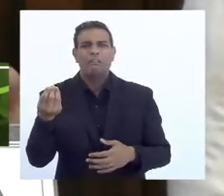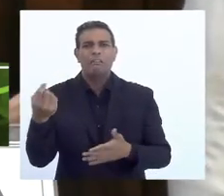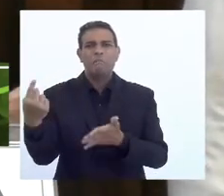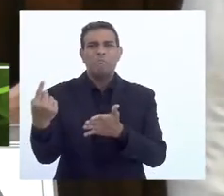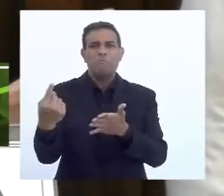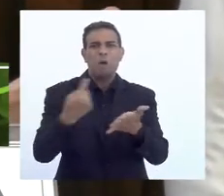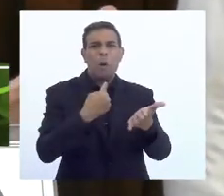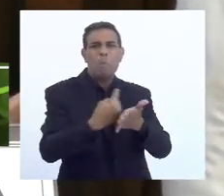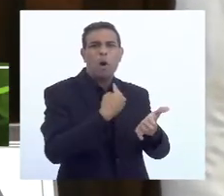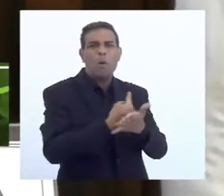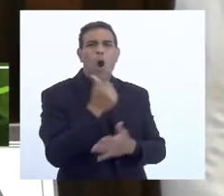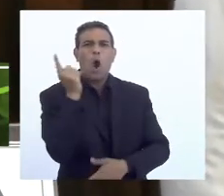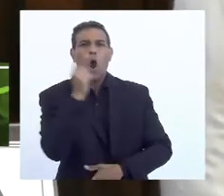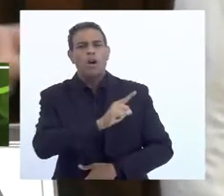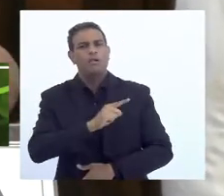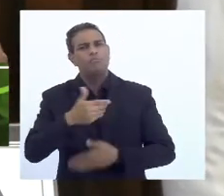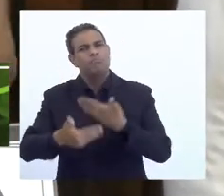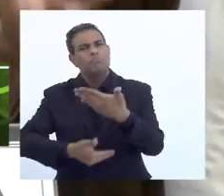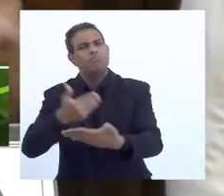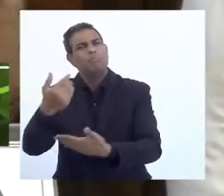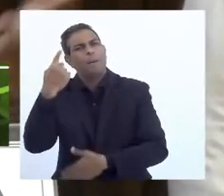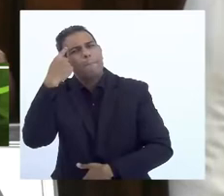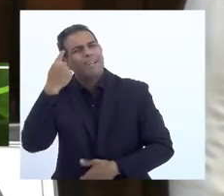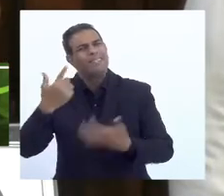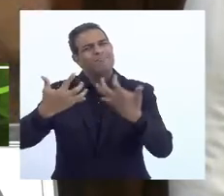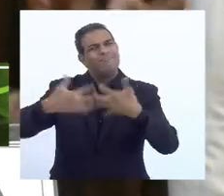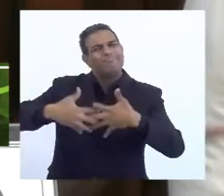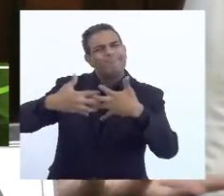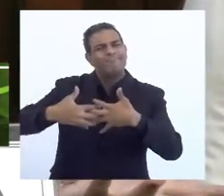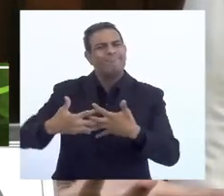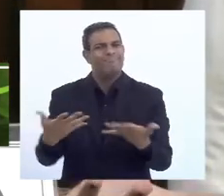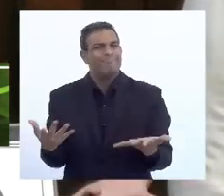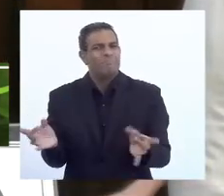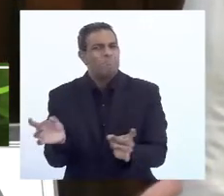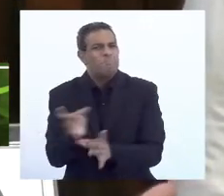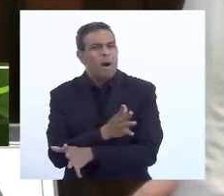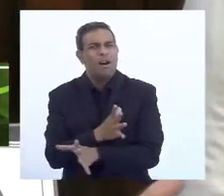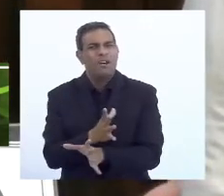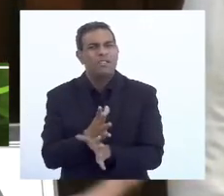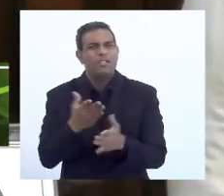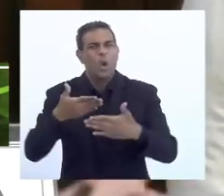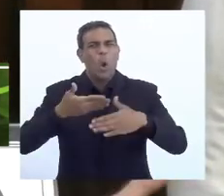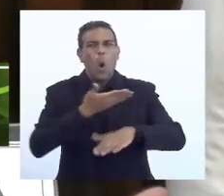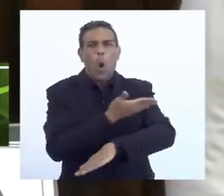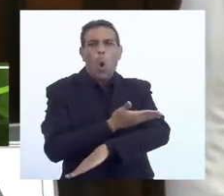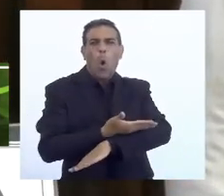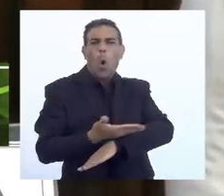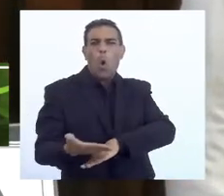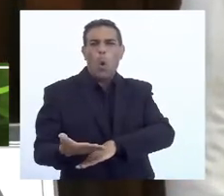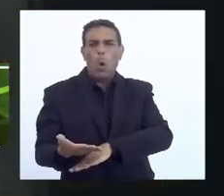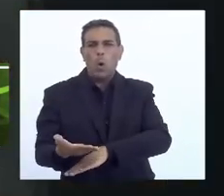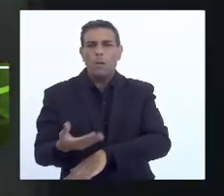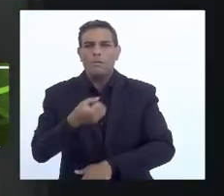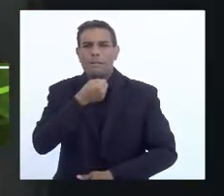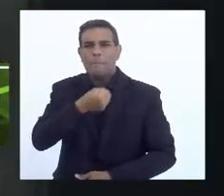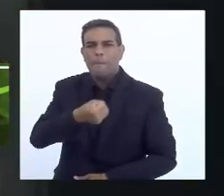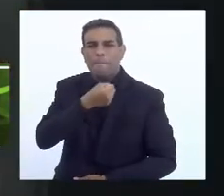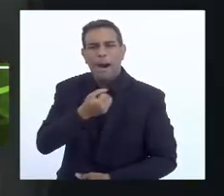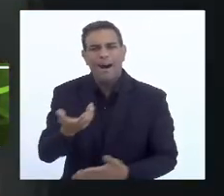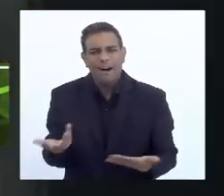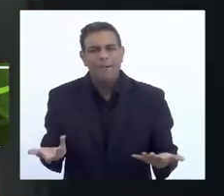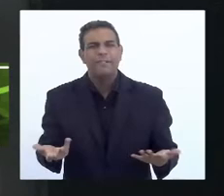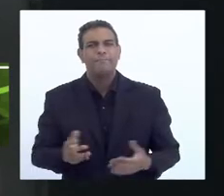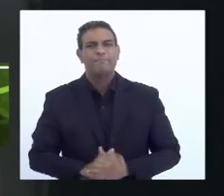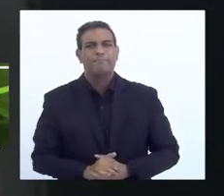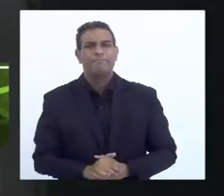eu sobrevivi. E saí com aquela sensação absolutamente acostumada a não conseguir falar.